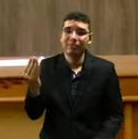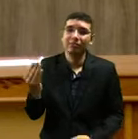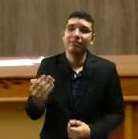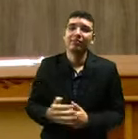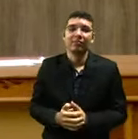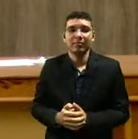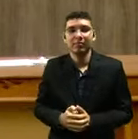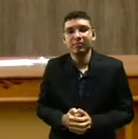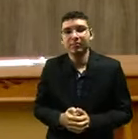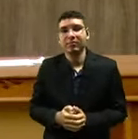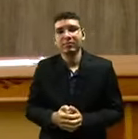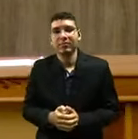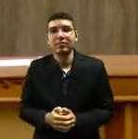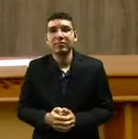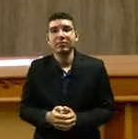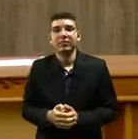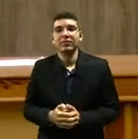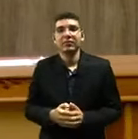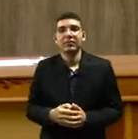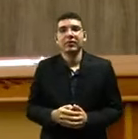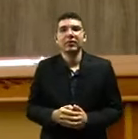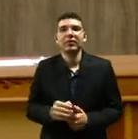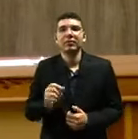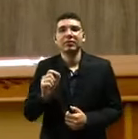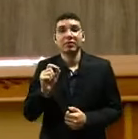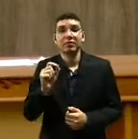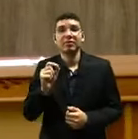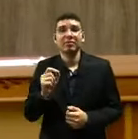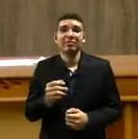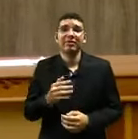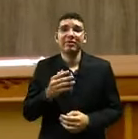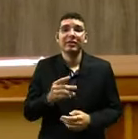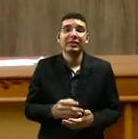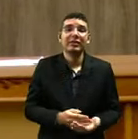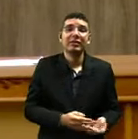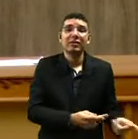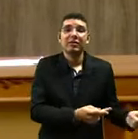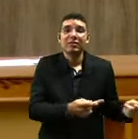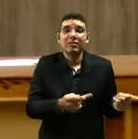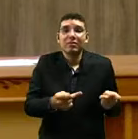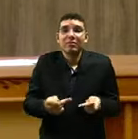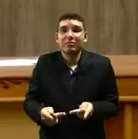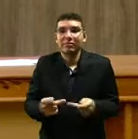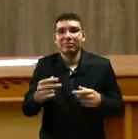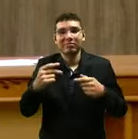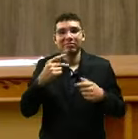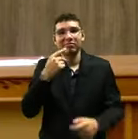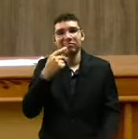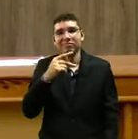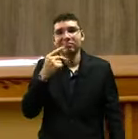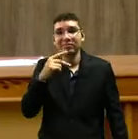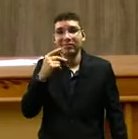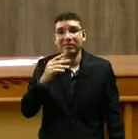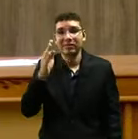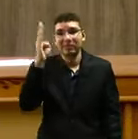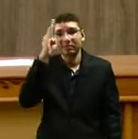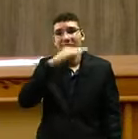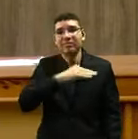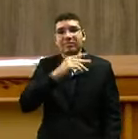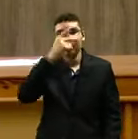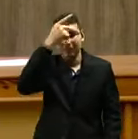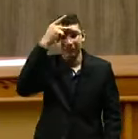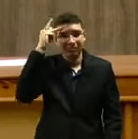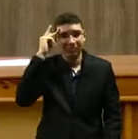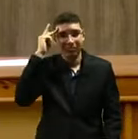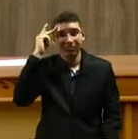pastor que que o senhor diz da Francisca é Aí tu já tá com bucho cheio